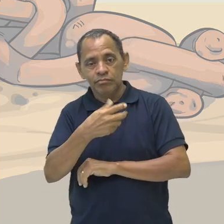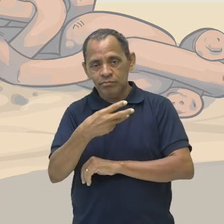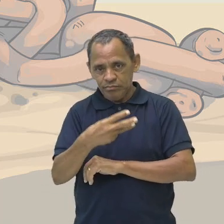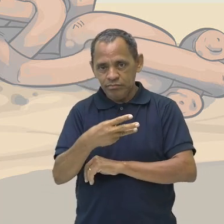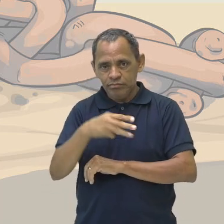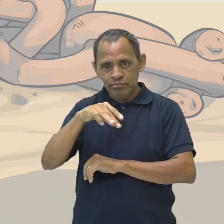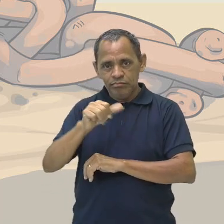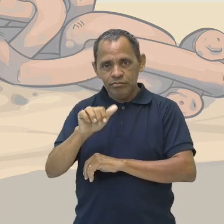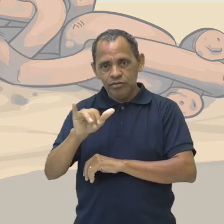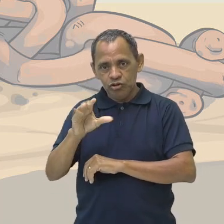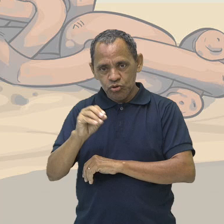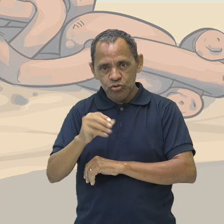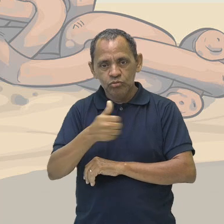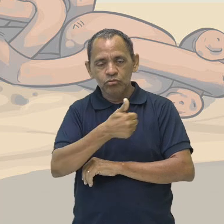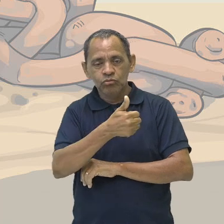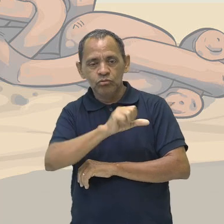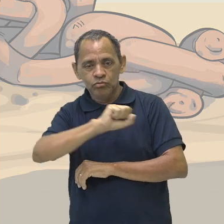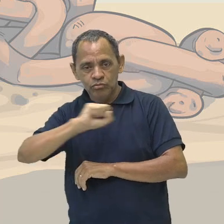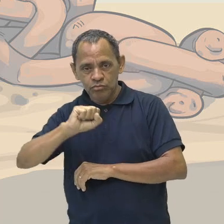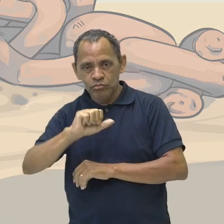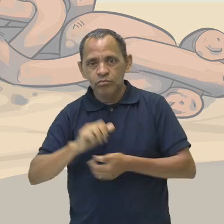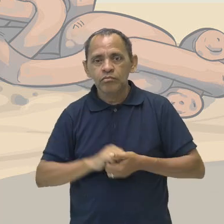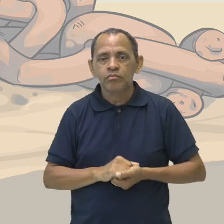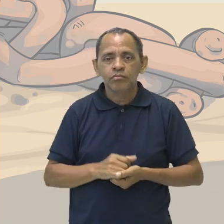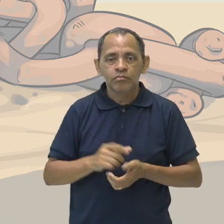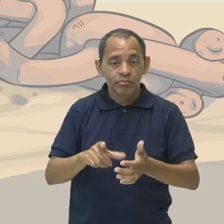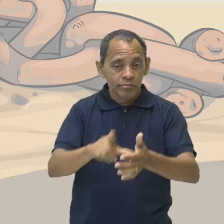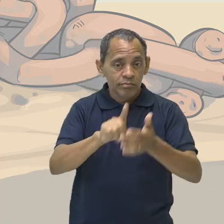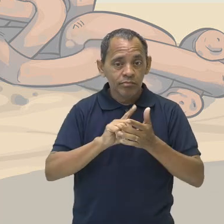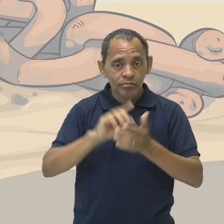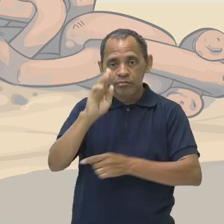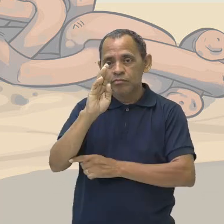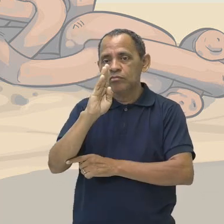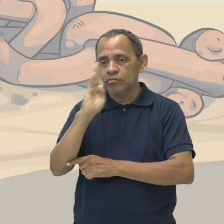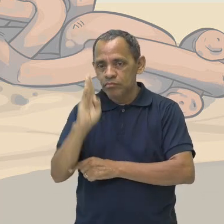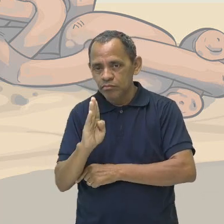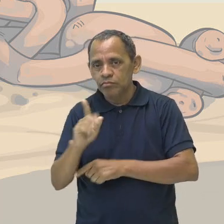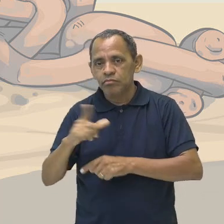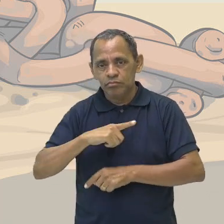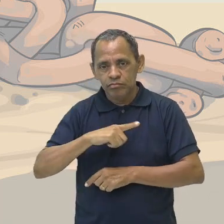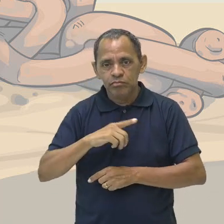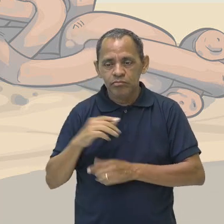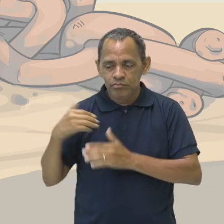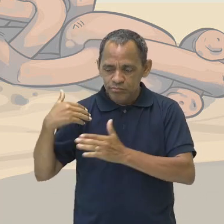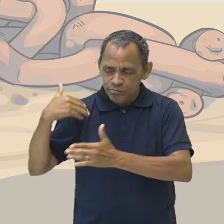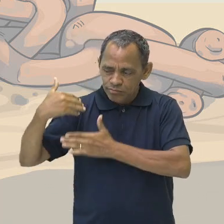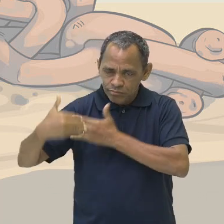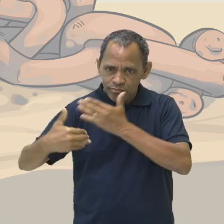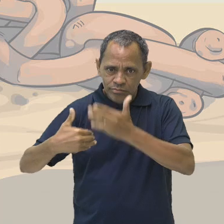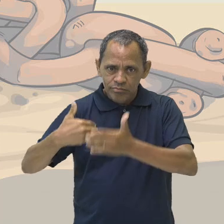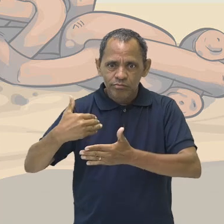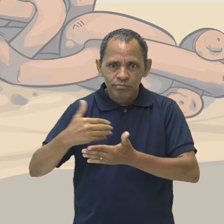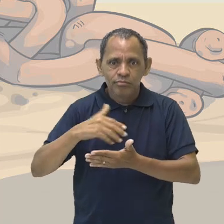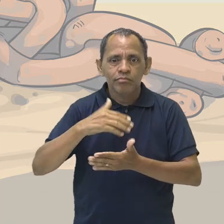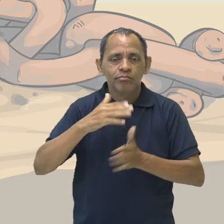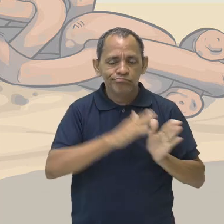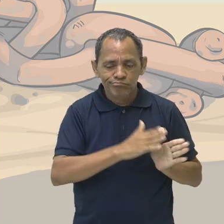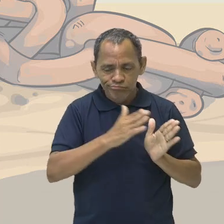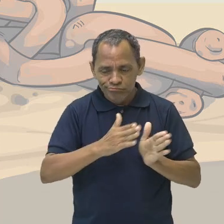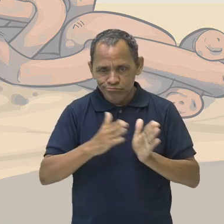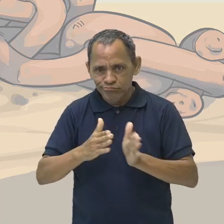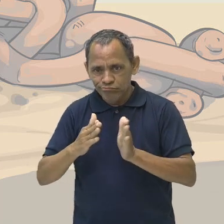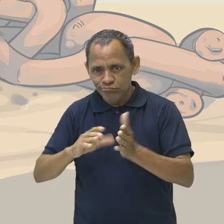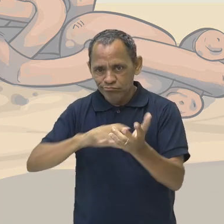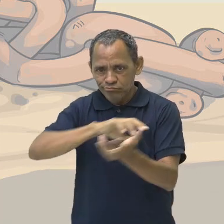1888. Antes dessa data, o país havia passado por diversas fases legais e movimentos sociais